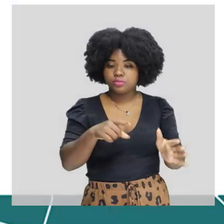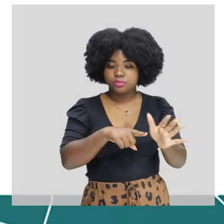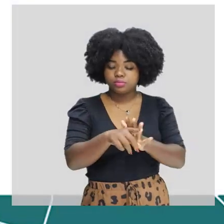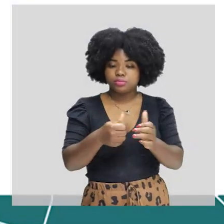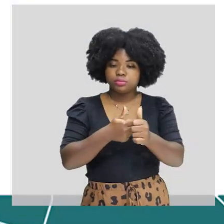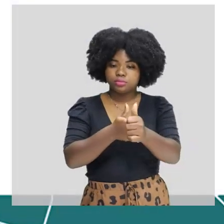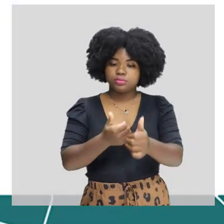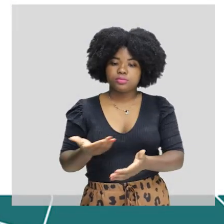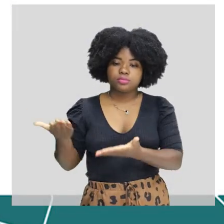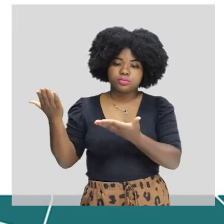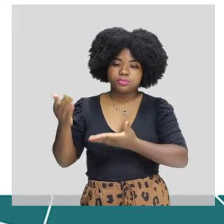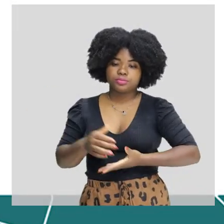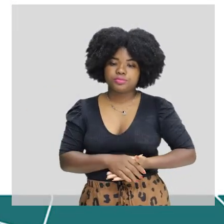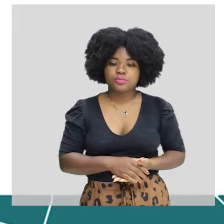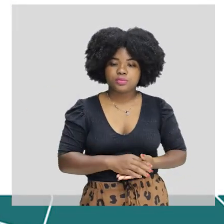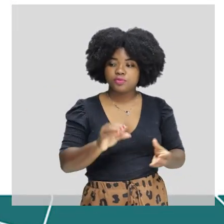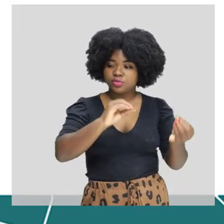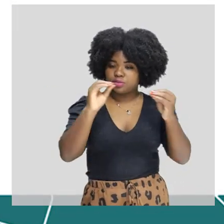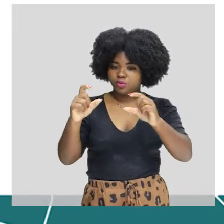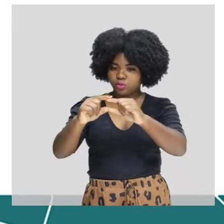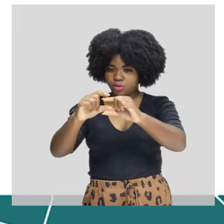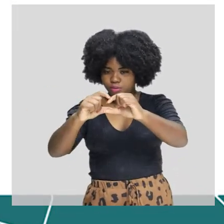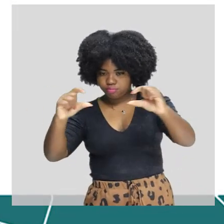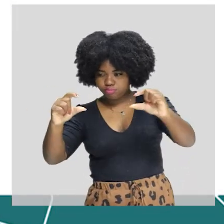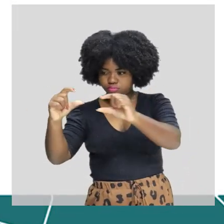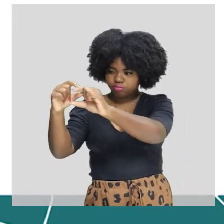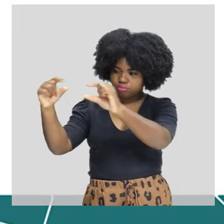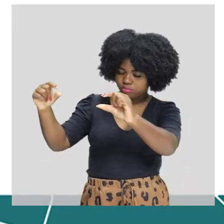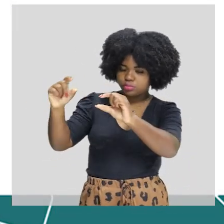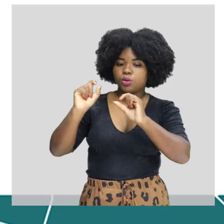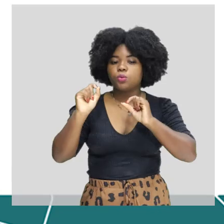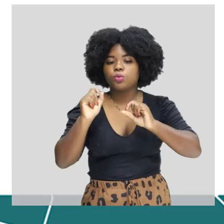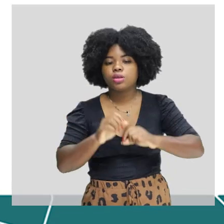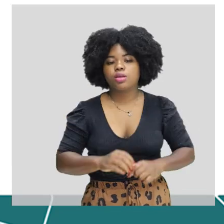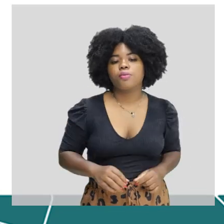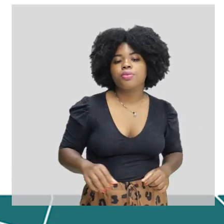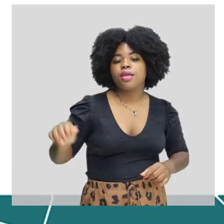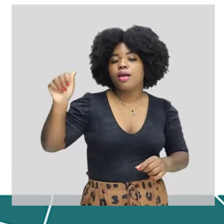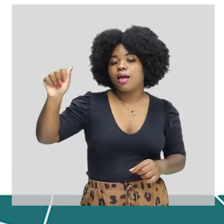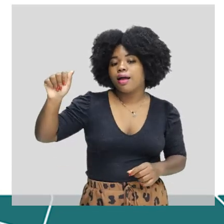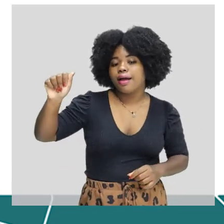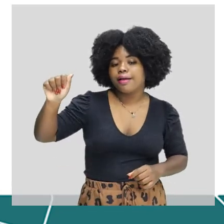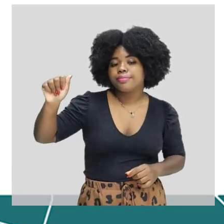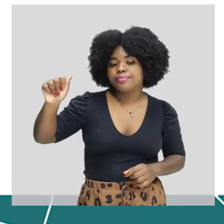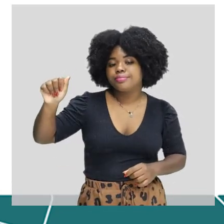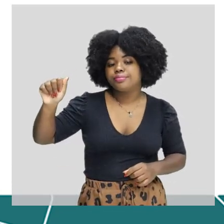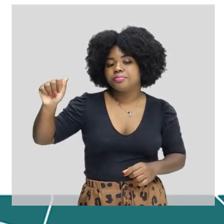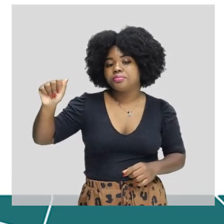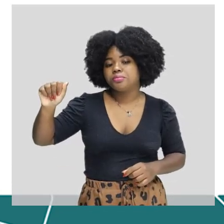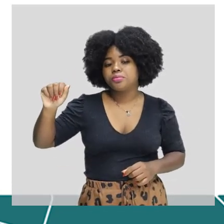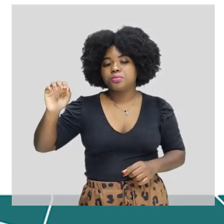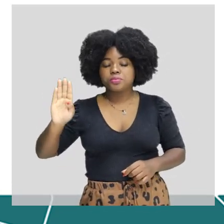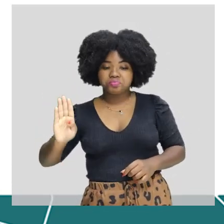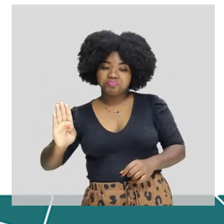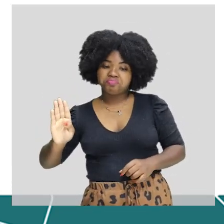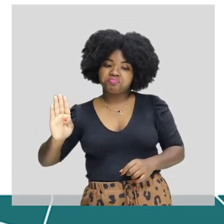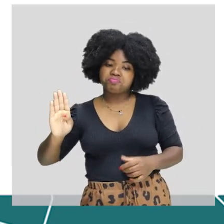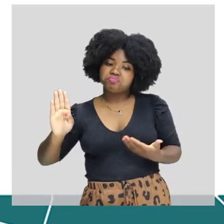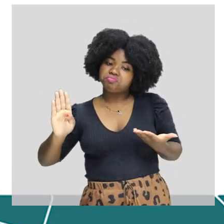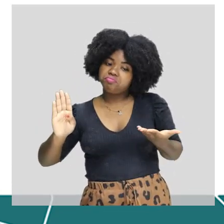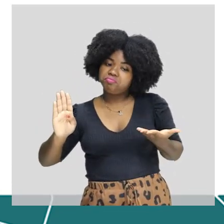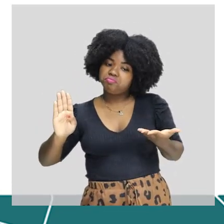Sexta questão, complete as lacunas. Aqui você vai colocar respectivamente os ou aos ou